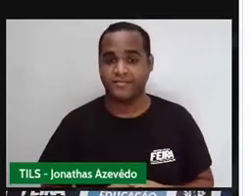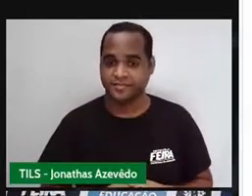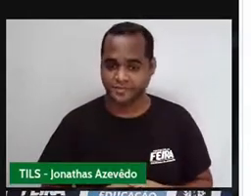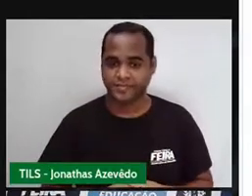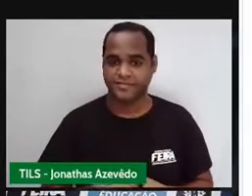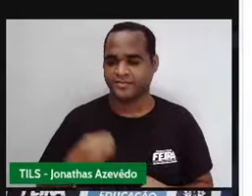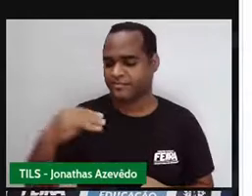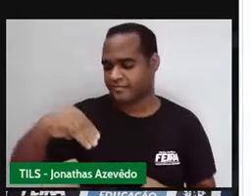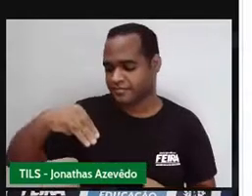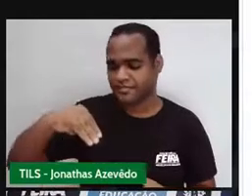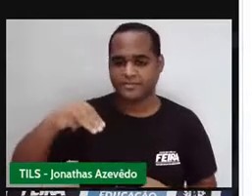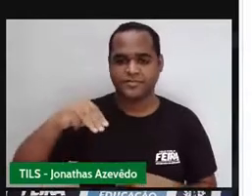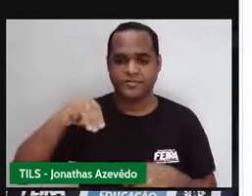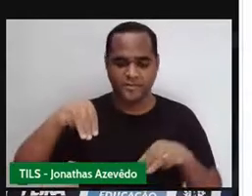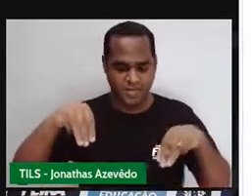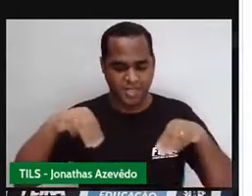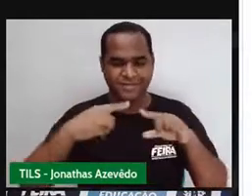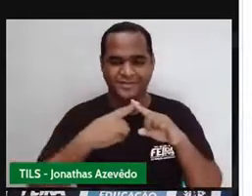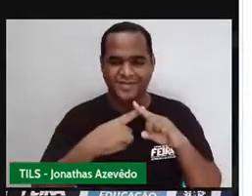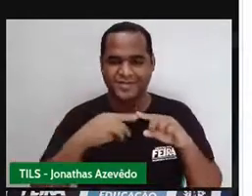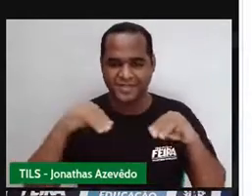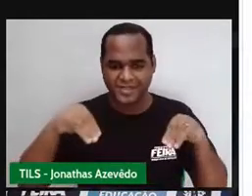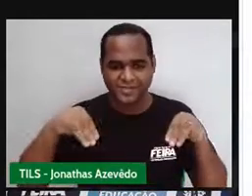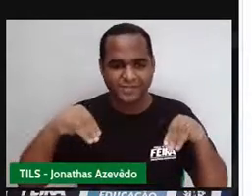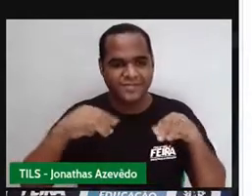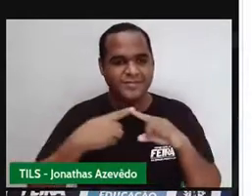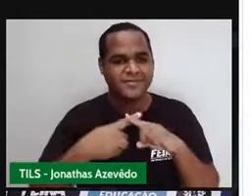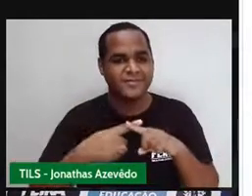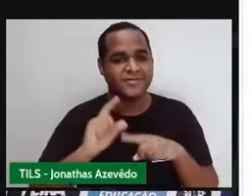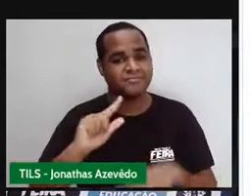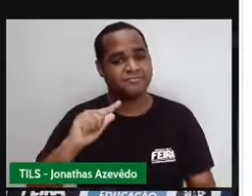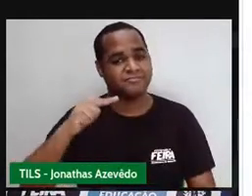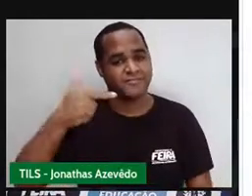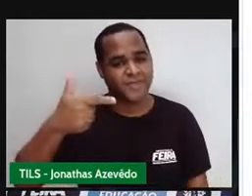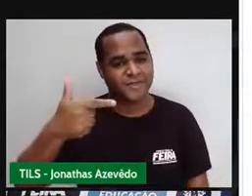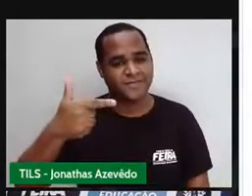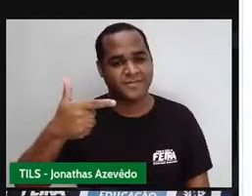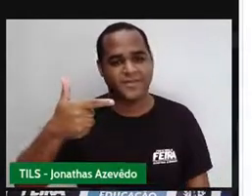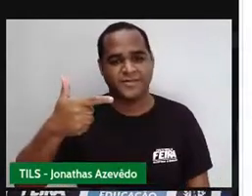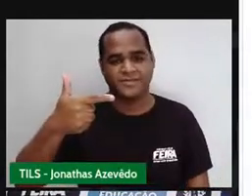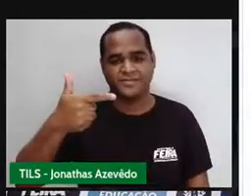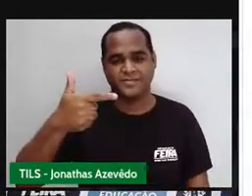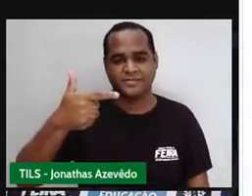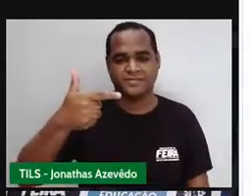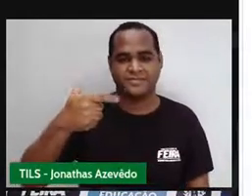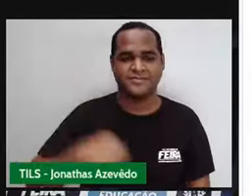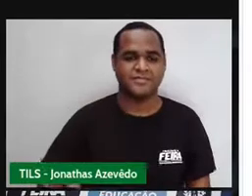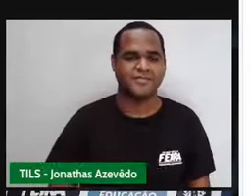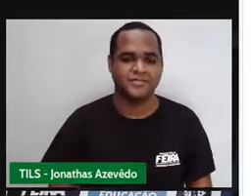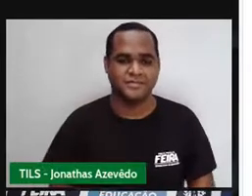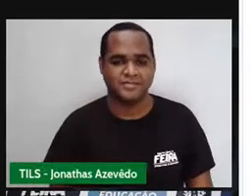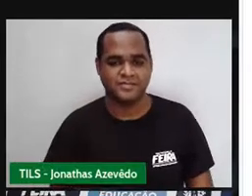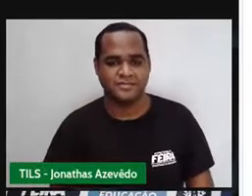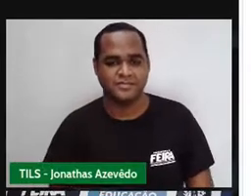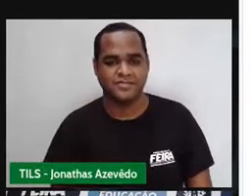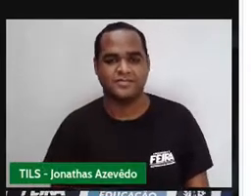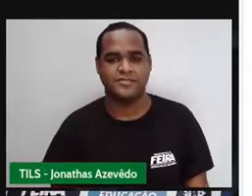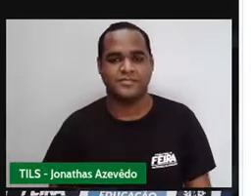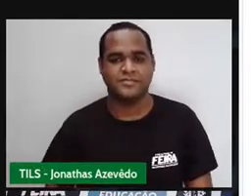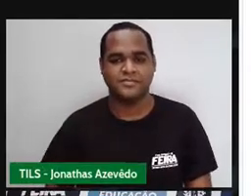metros x metros a gente já viu isso tamo vendo aqui agora o tempo inteiro o